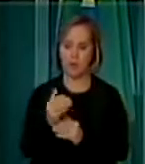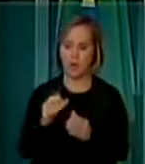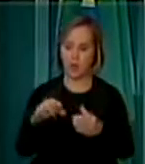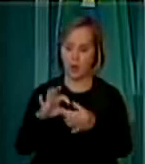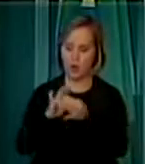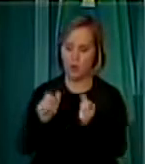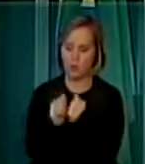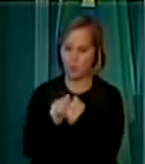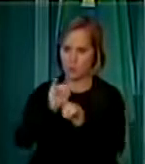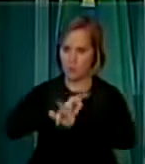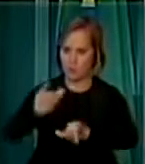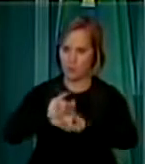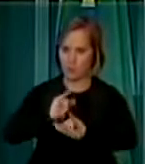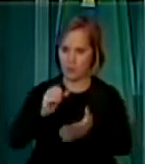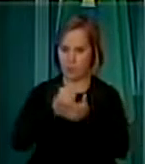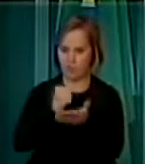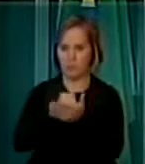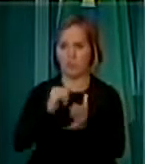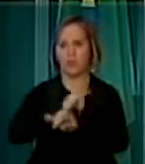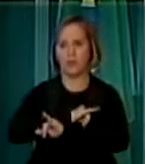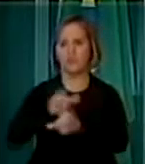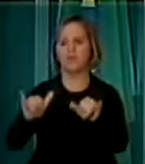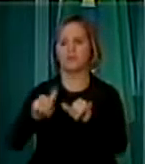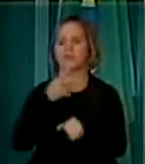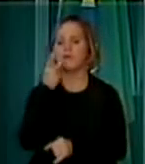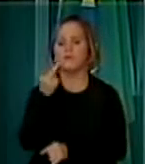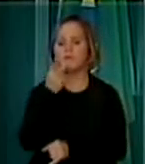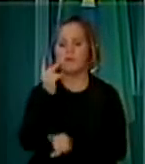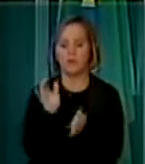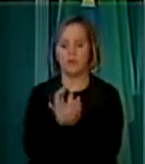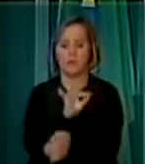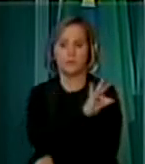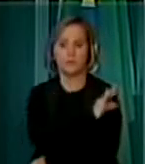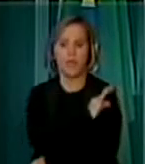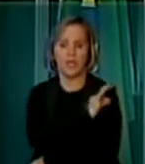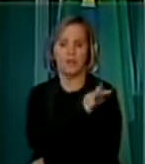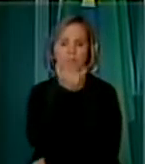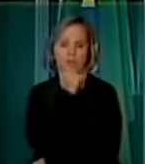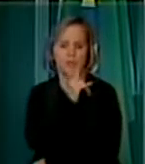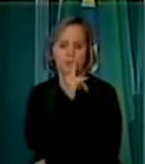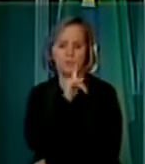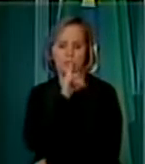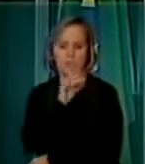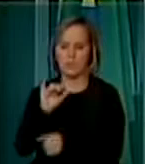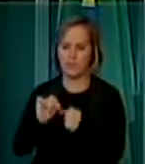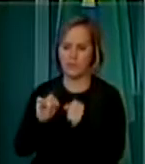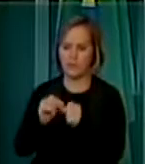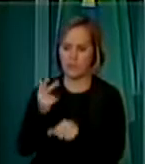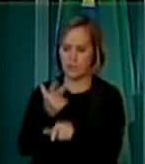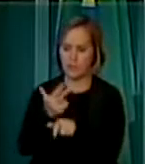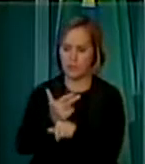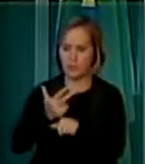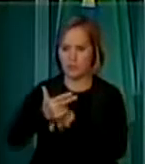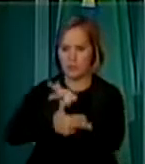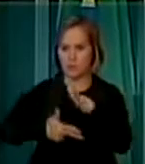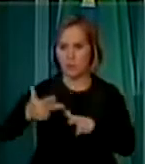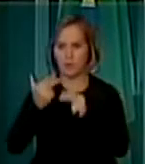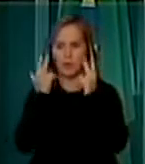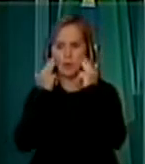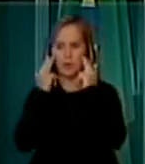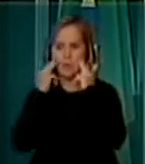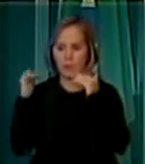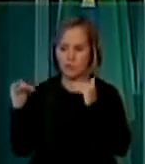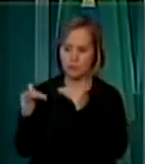de sua assessoria de imprensa, disse que os técnicos conseguiram normalizar a circulação no trecho, mas não